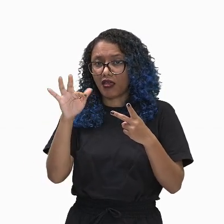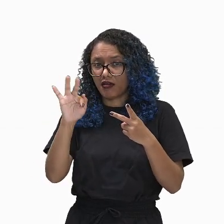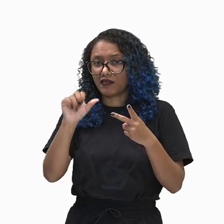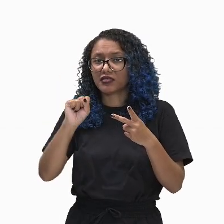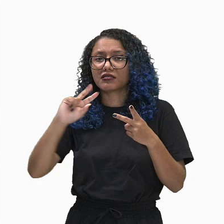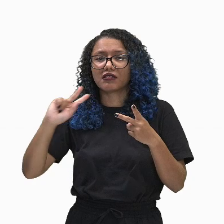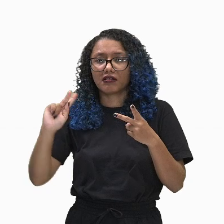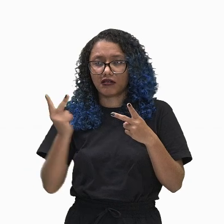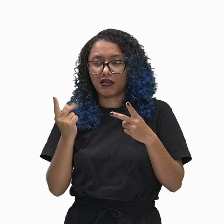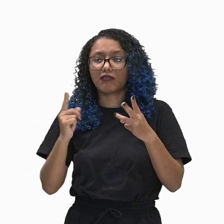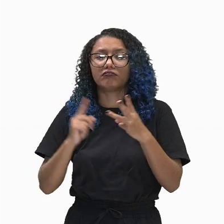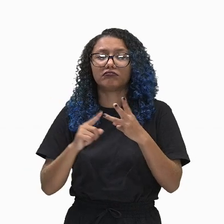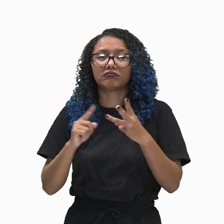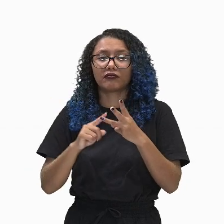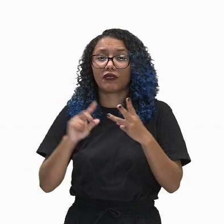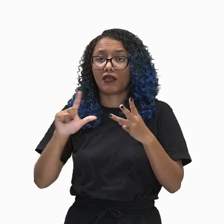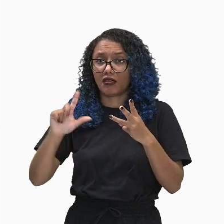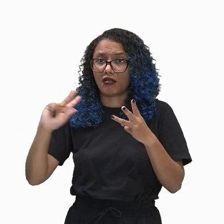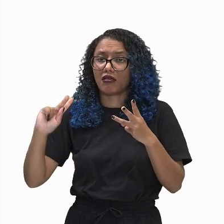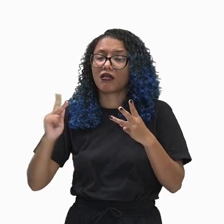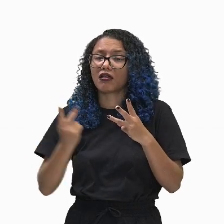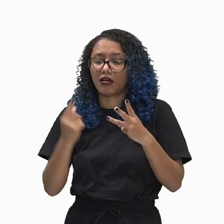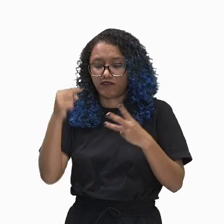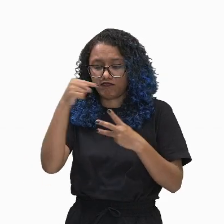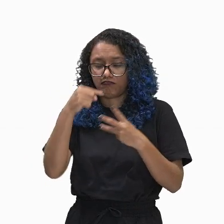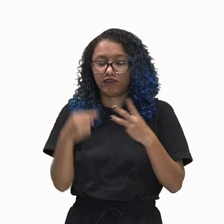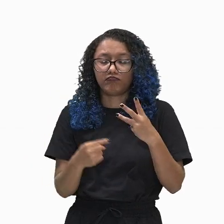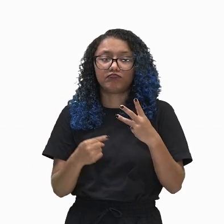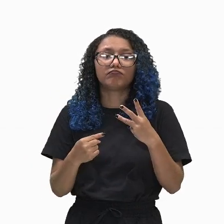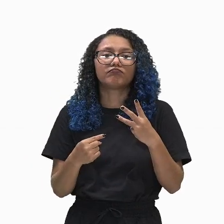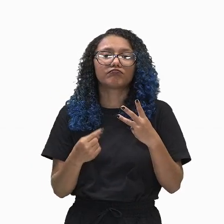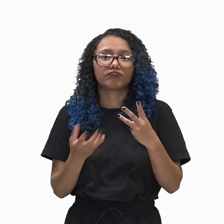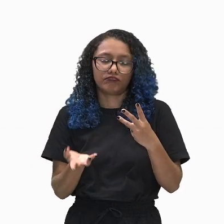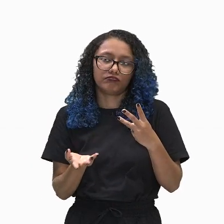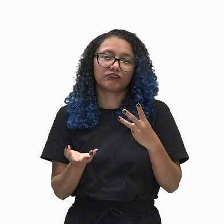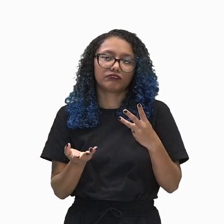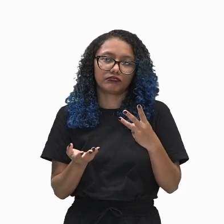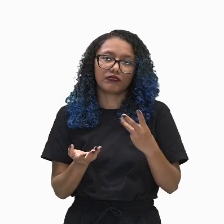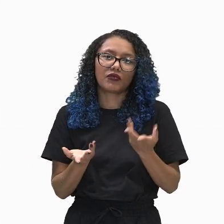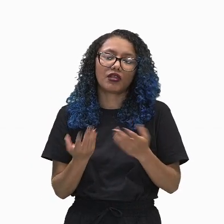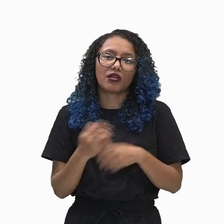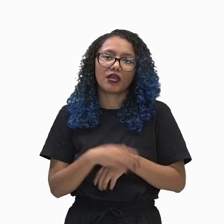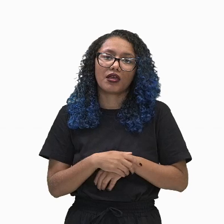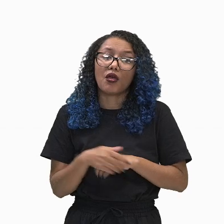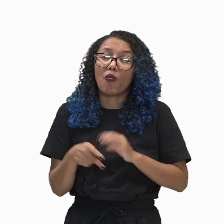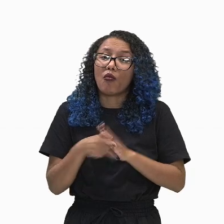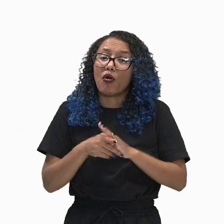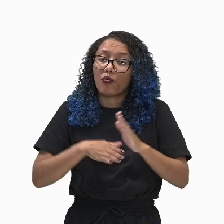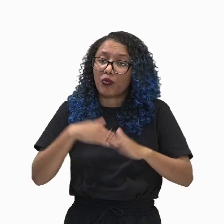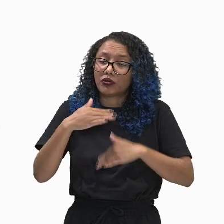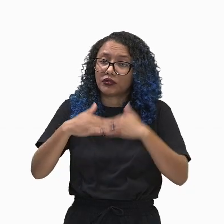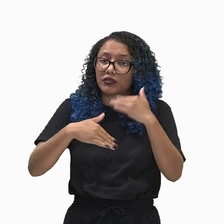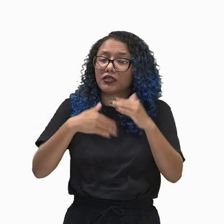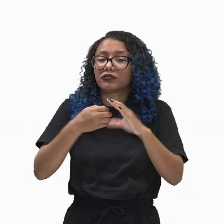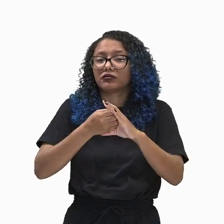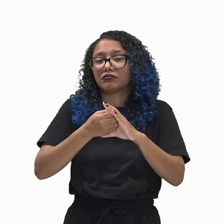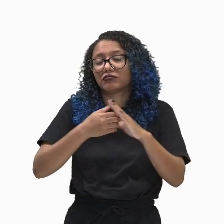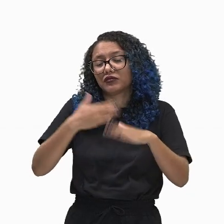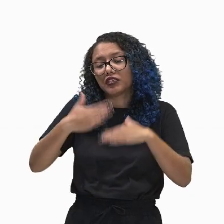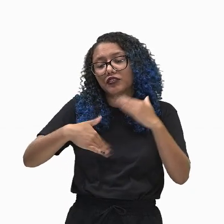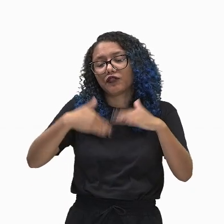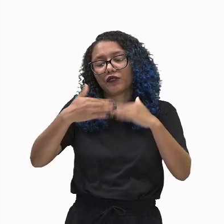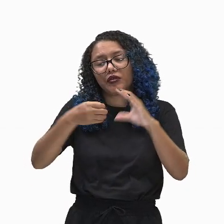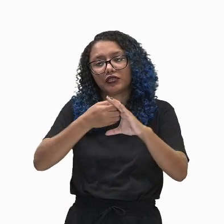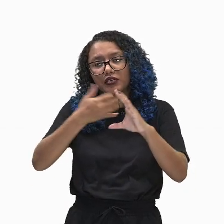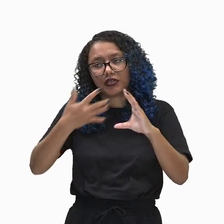tá bom? Como parte desse processo aí de desenvolvimento das características sexuais